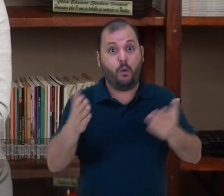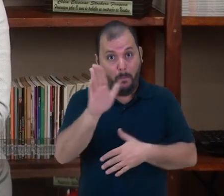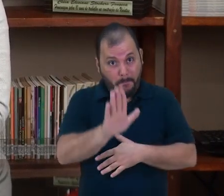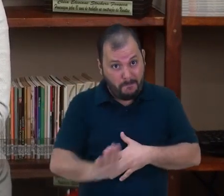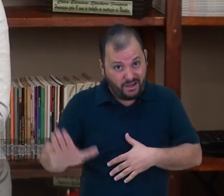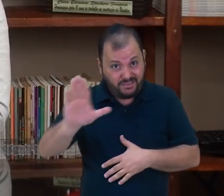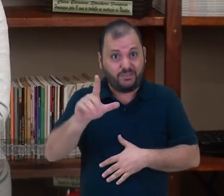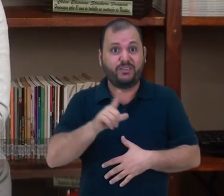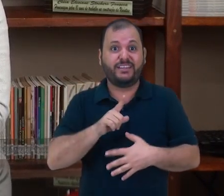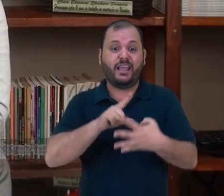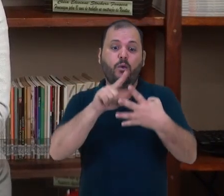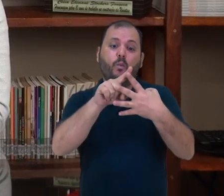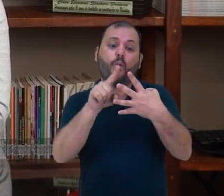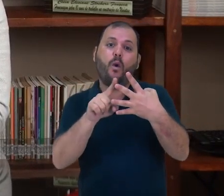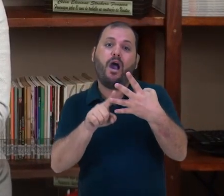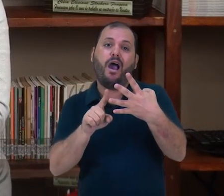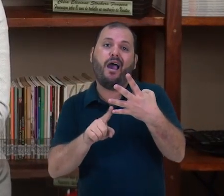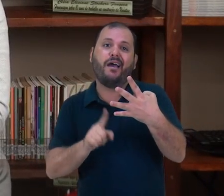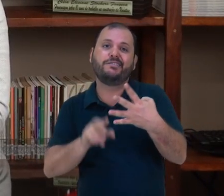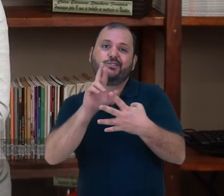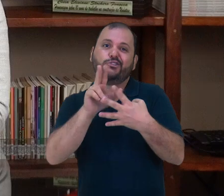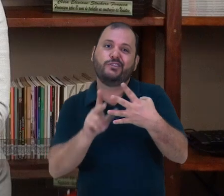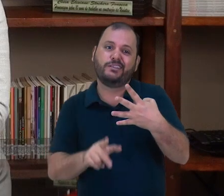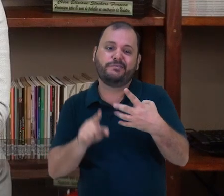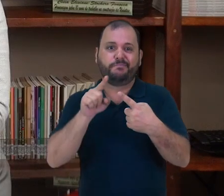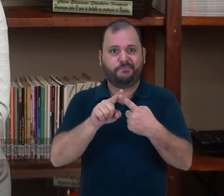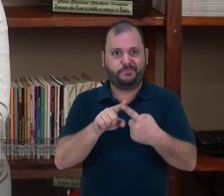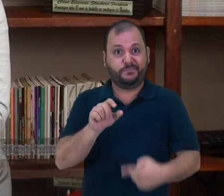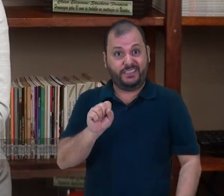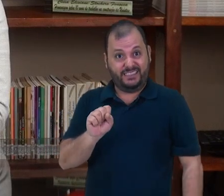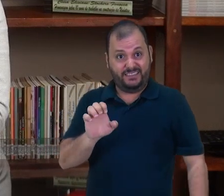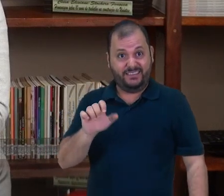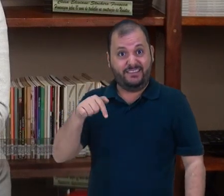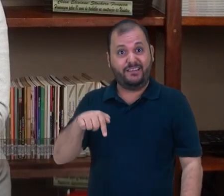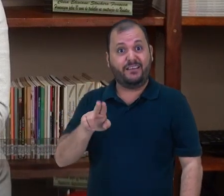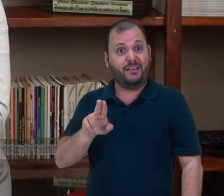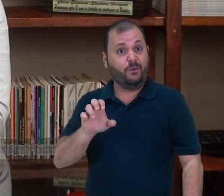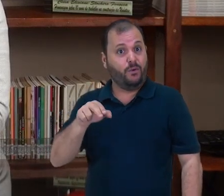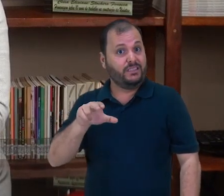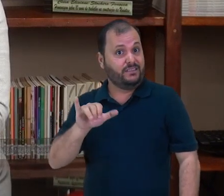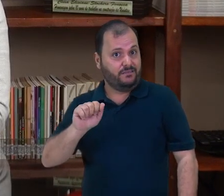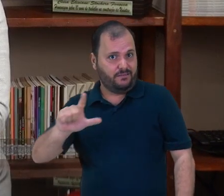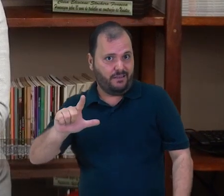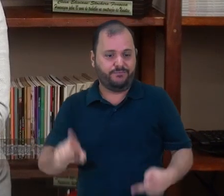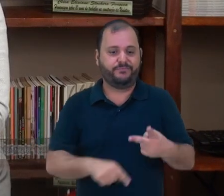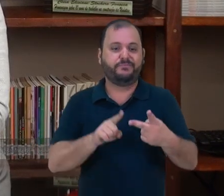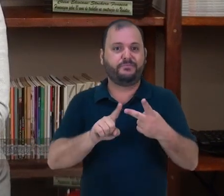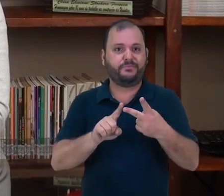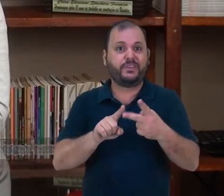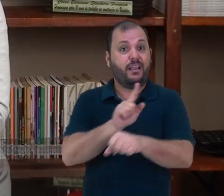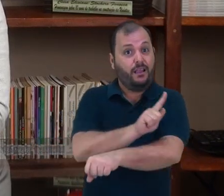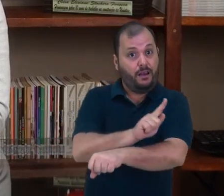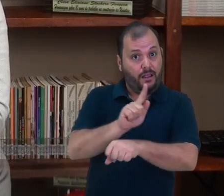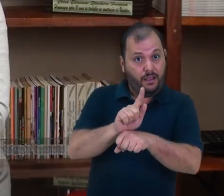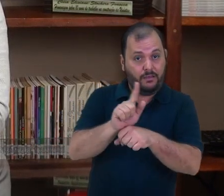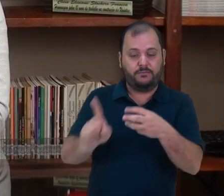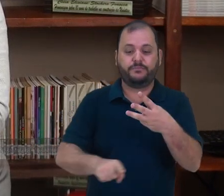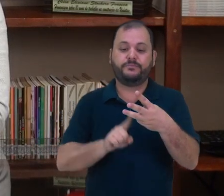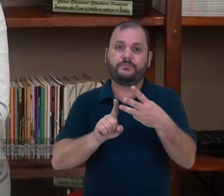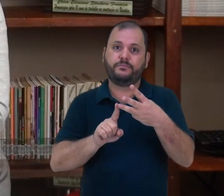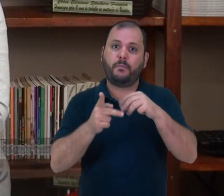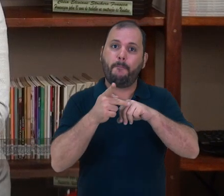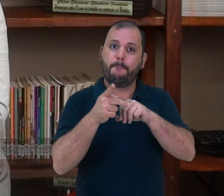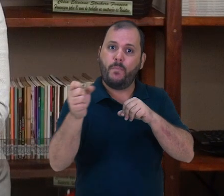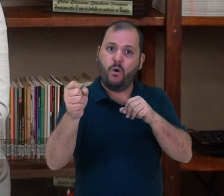Cursos sequenciais, cursos de graduação, cursos de pós-graduação e cursos de extensão.